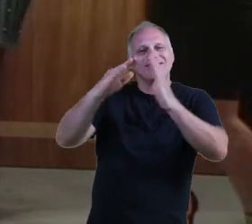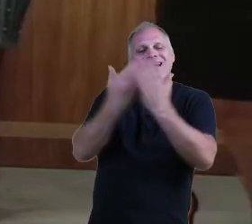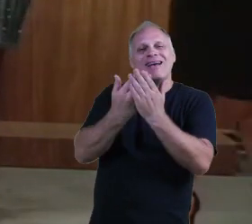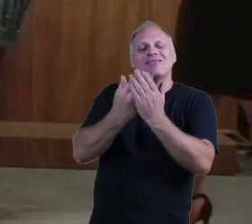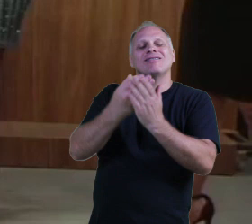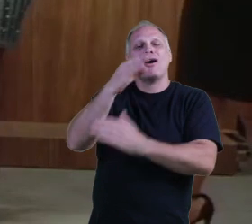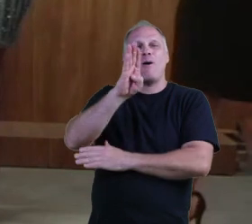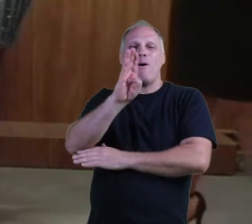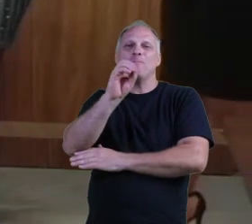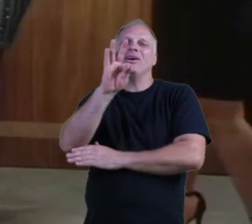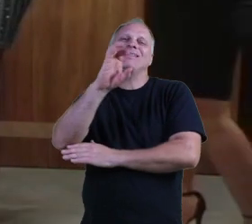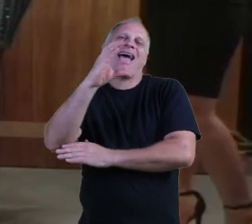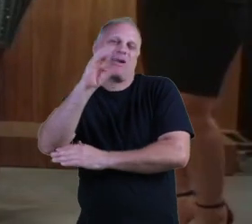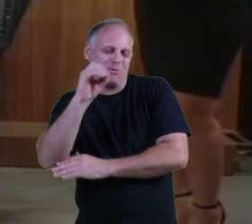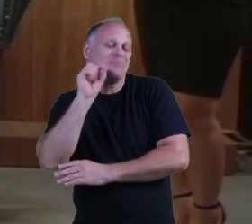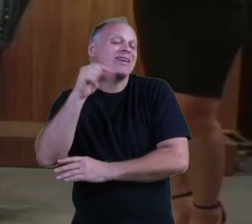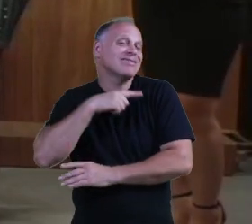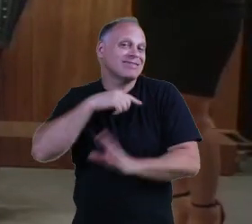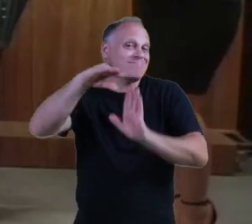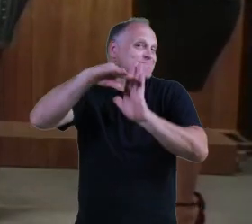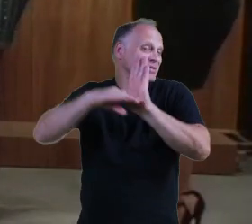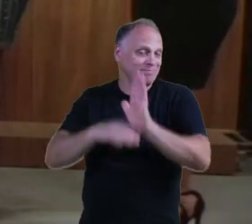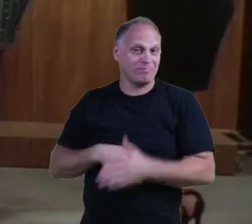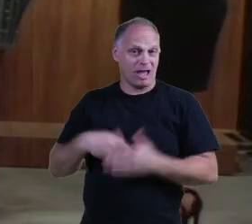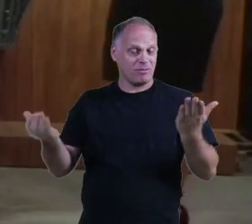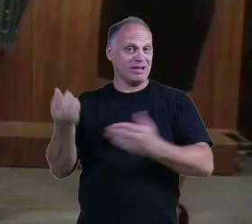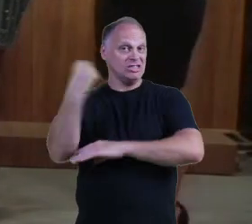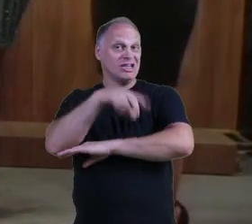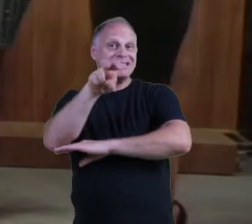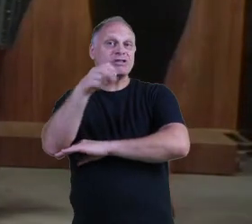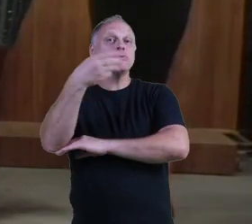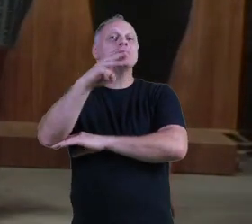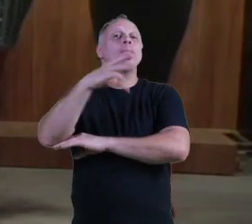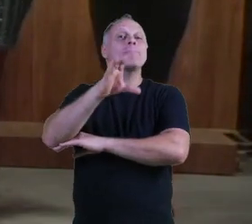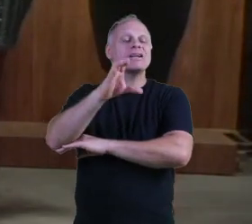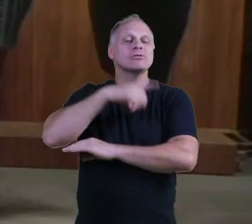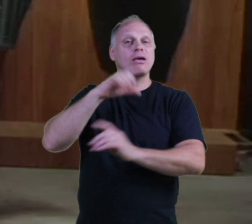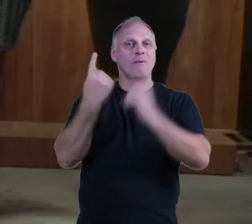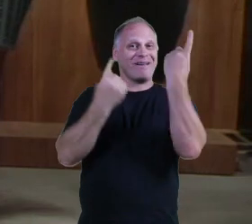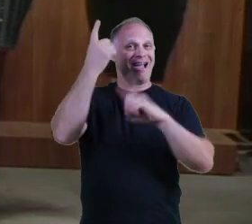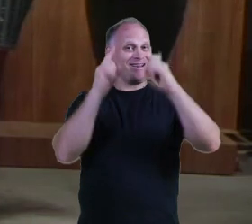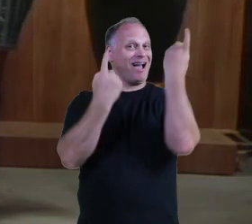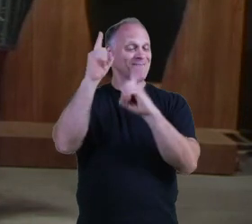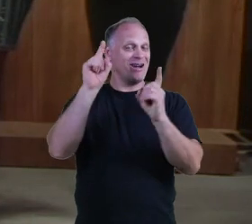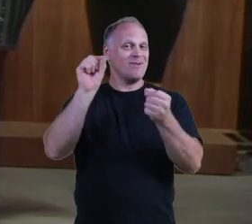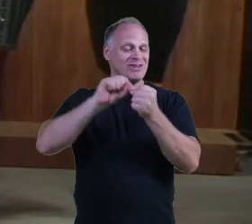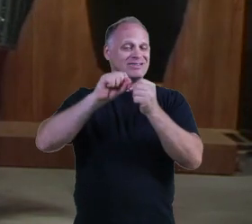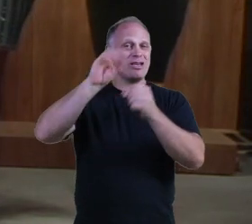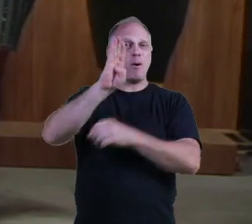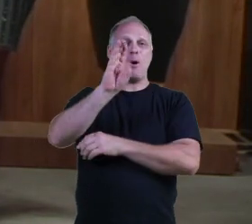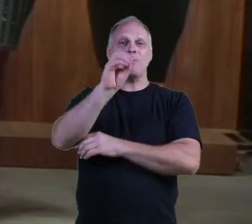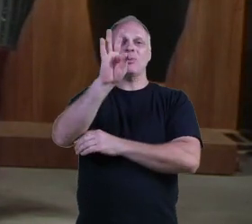Giovanni. Então, a gente no dia 5 de março vai fazer o Carnaval